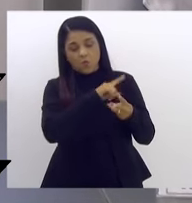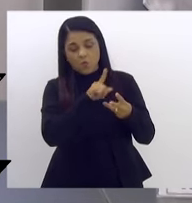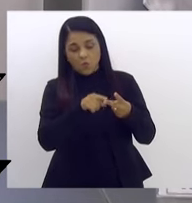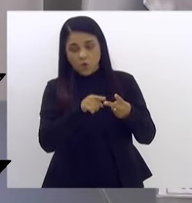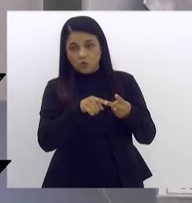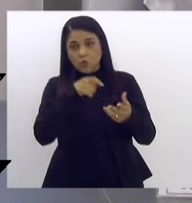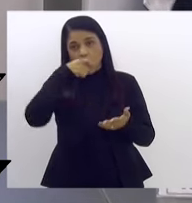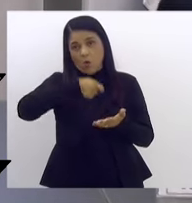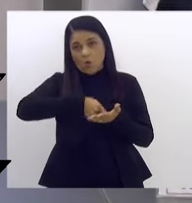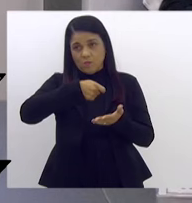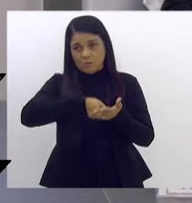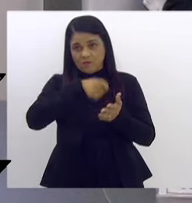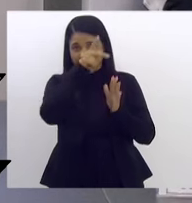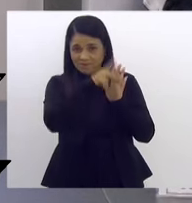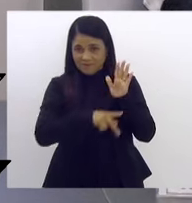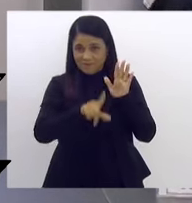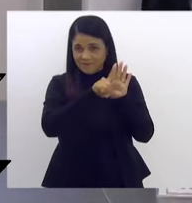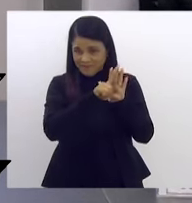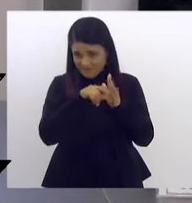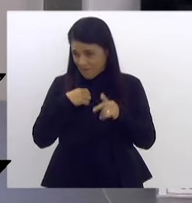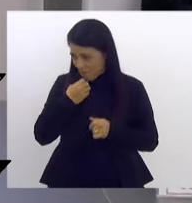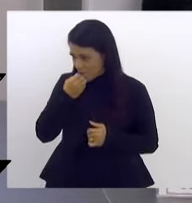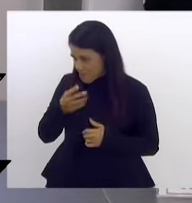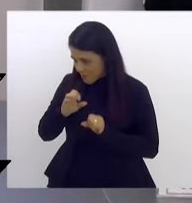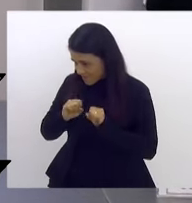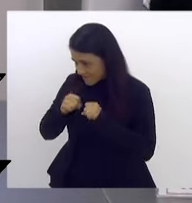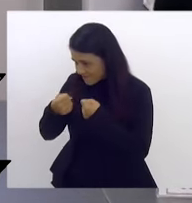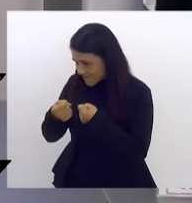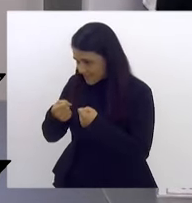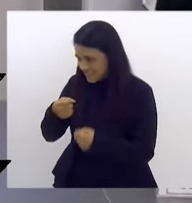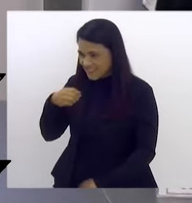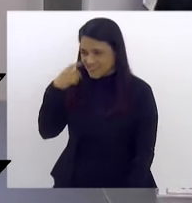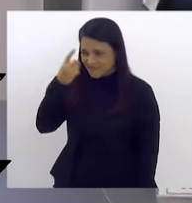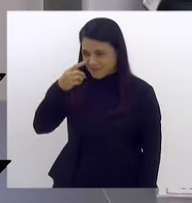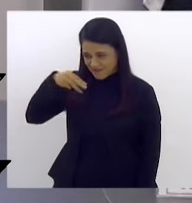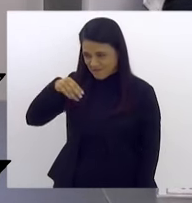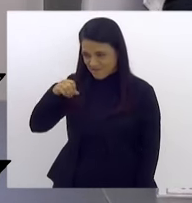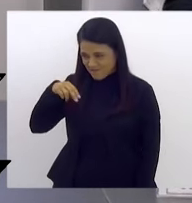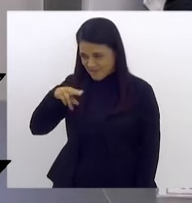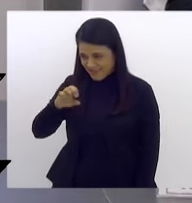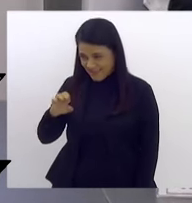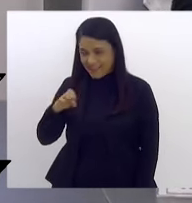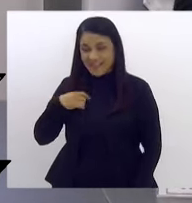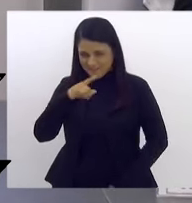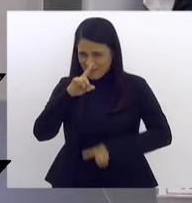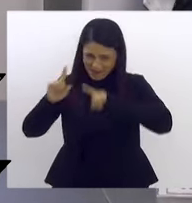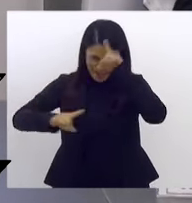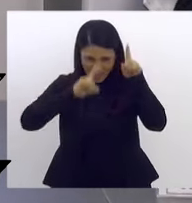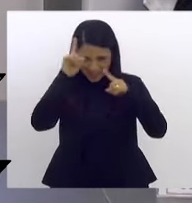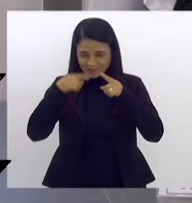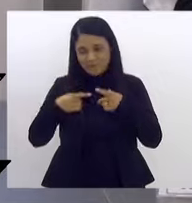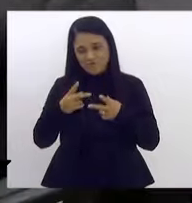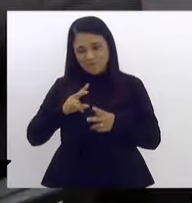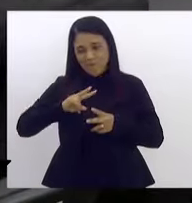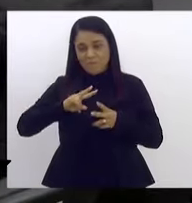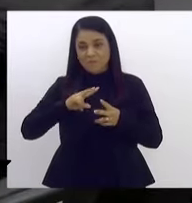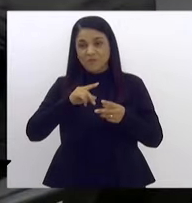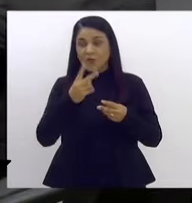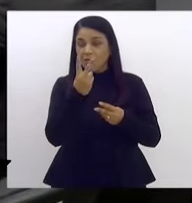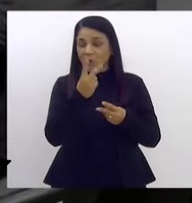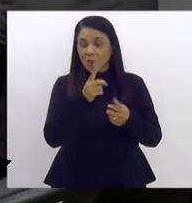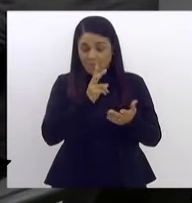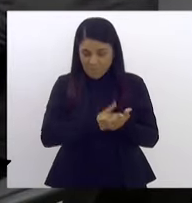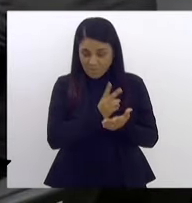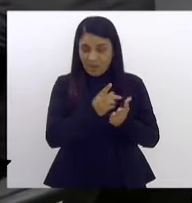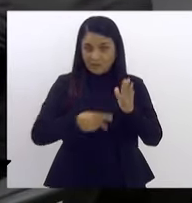defesa Deputado M excepcional é um deputado Criativo o mesmo projeto se desdobra para